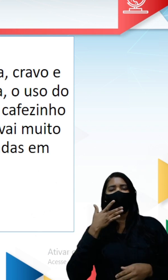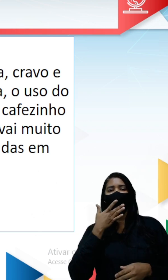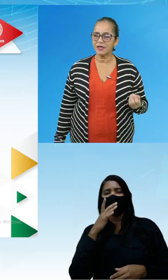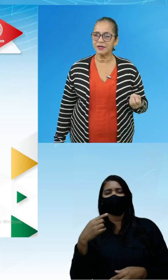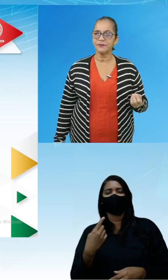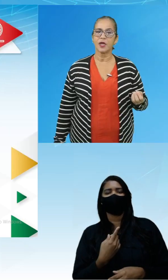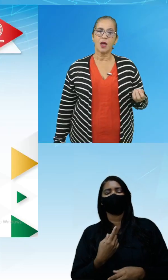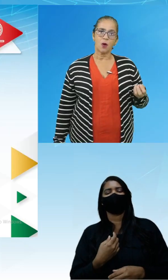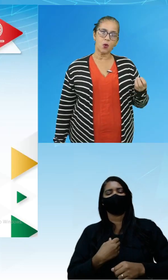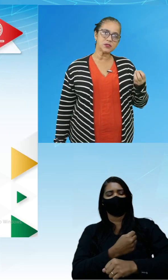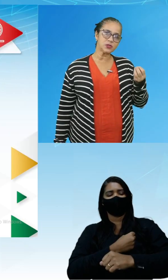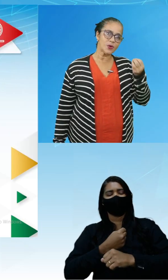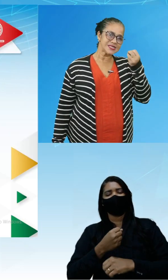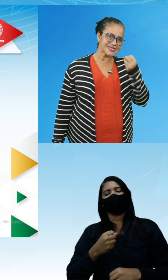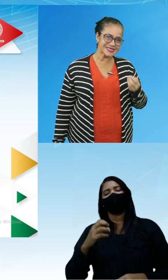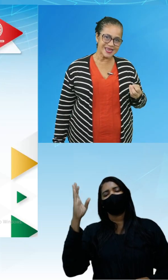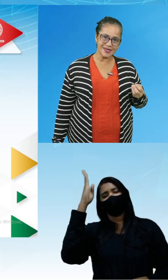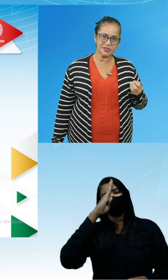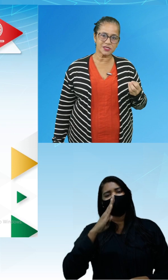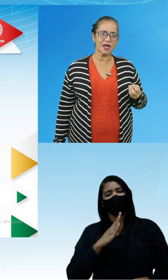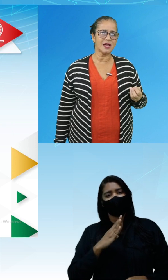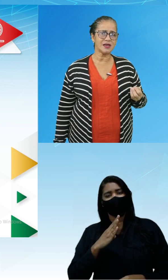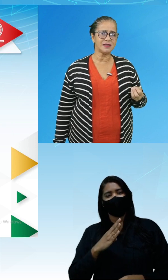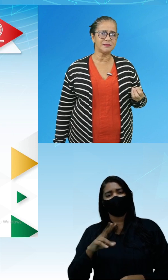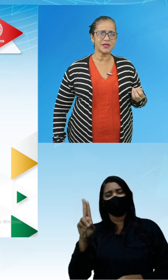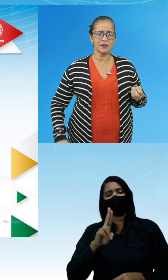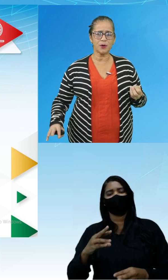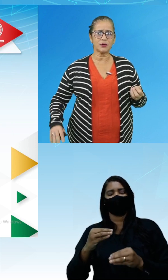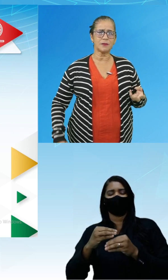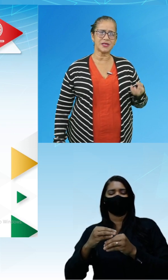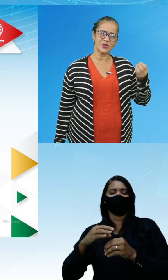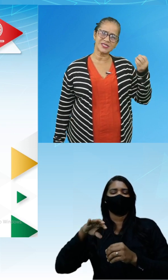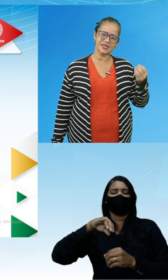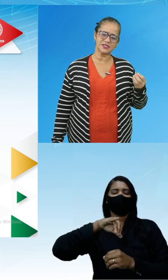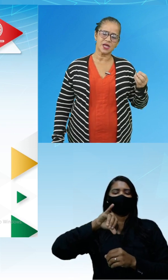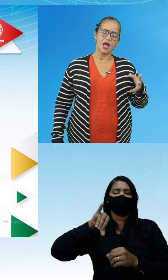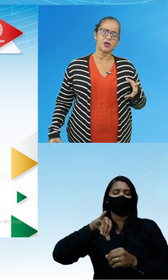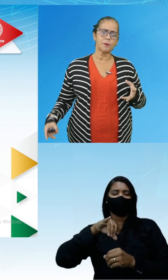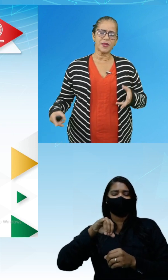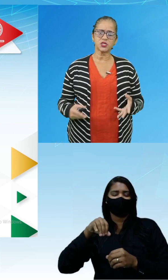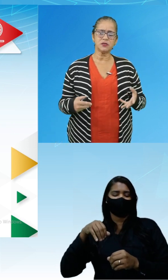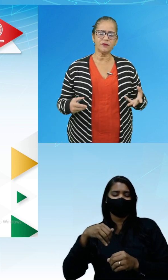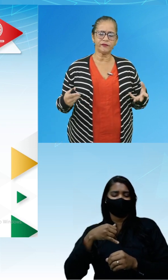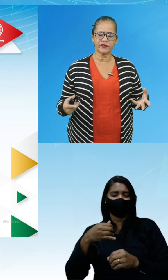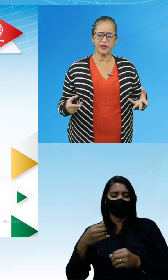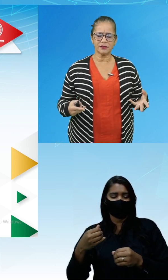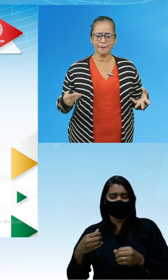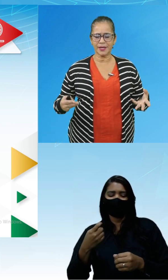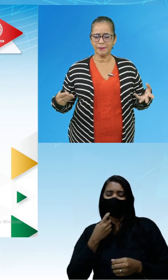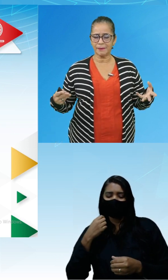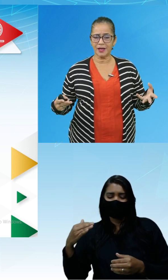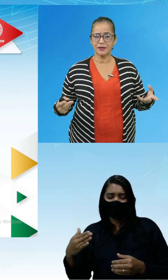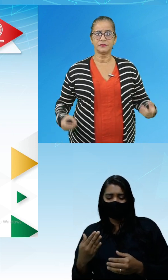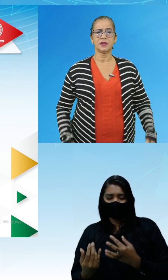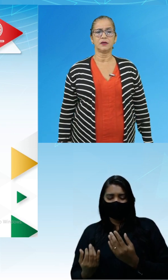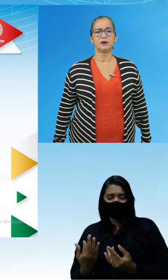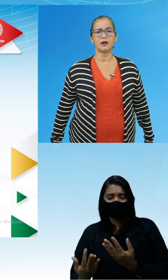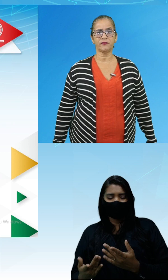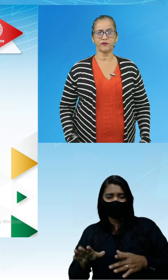culinária brasileira. O uso do azeite, ai, banha de porco não, mas o azeite, no peixinho frito na